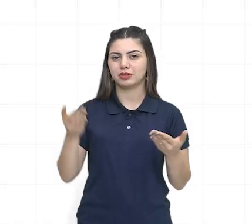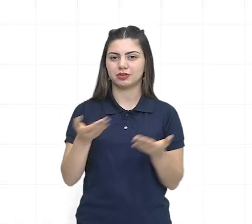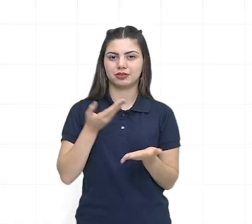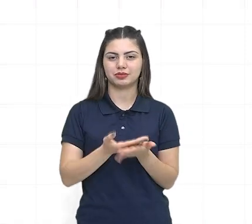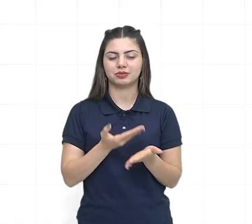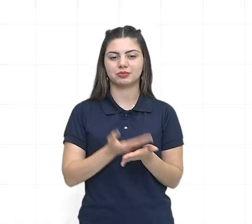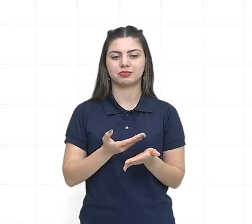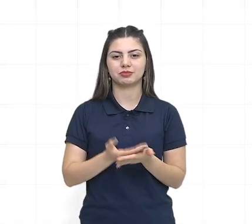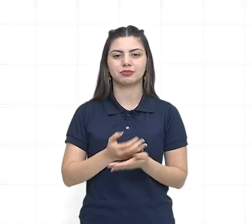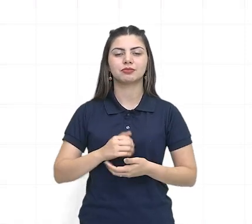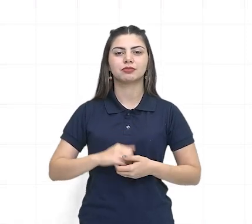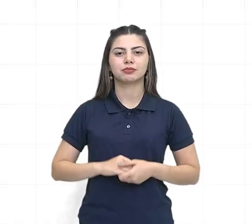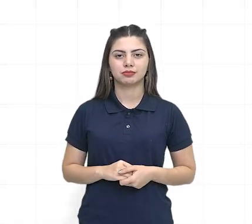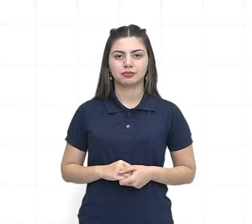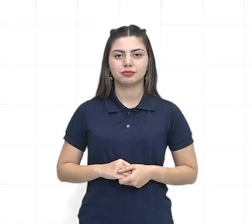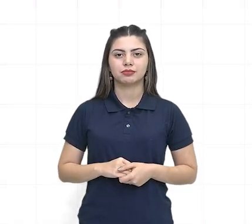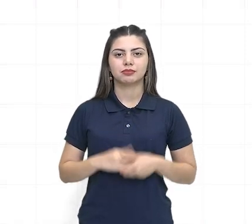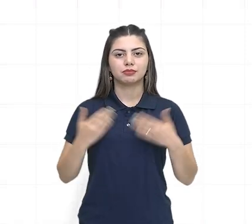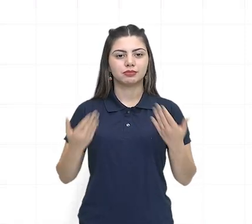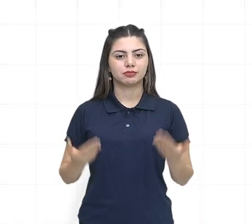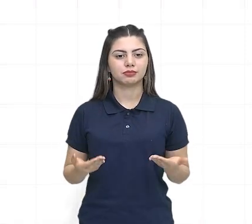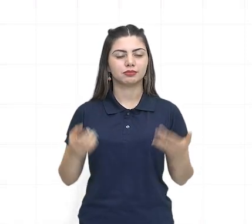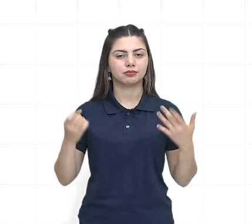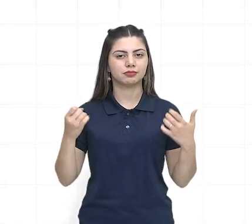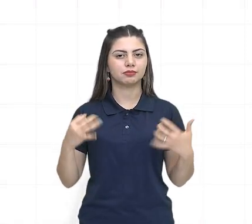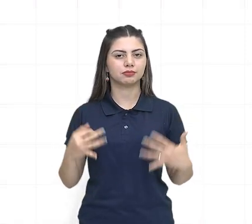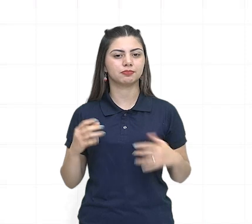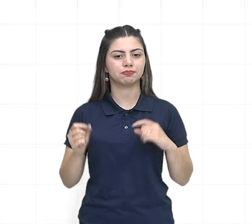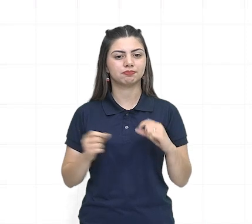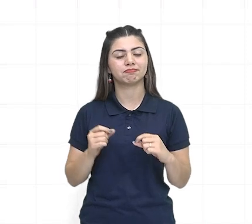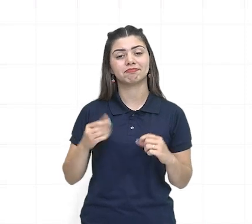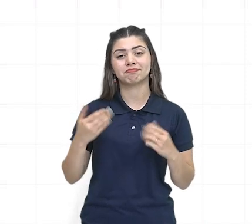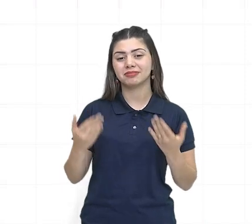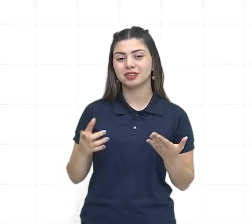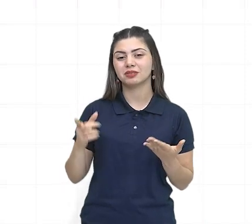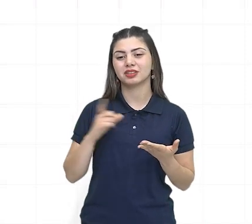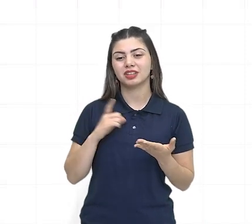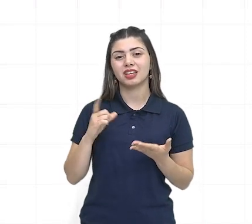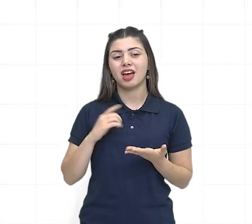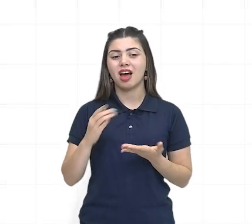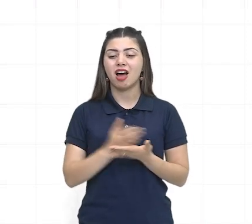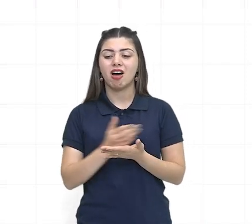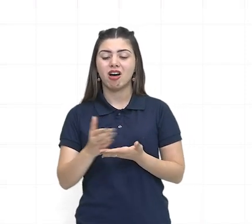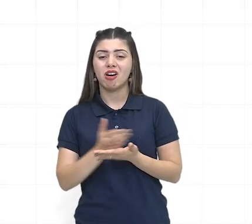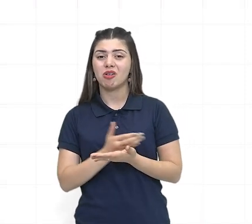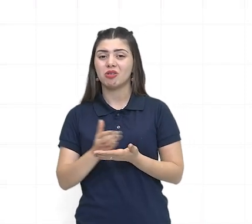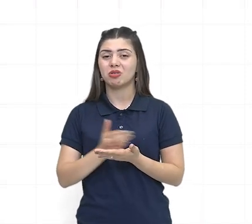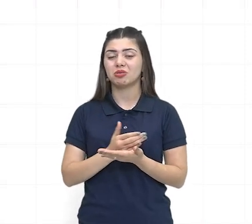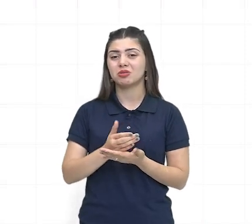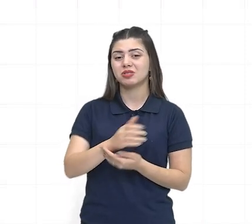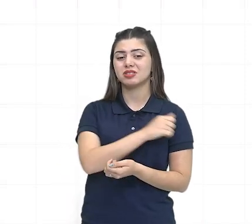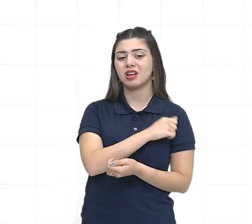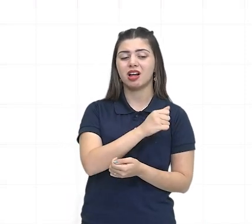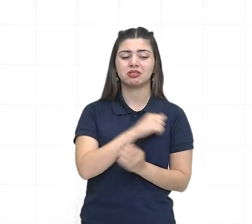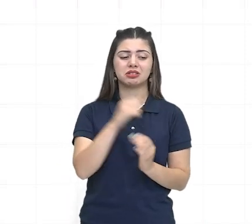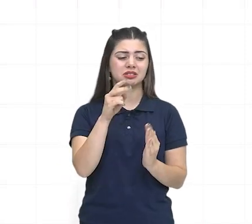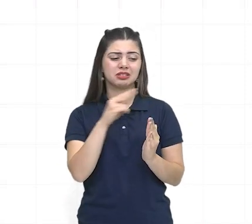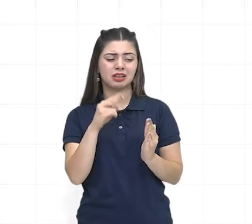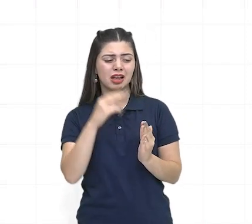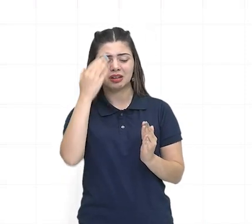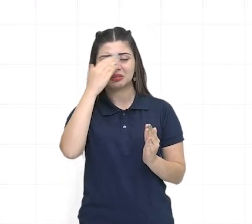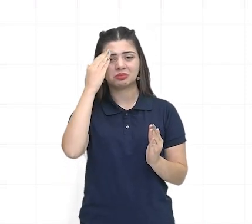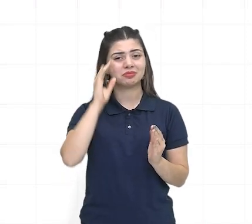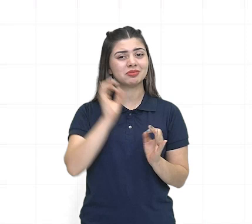apontam um grande índice, de deficiência. Então, ele é crítico